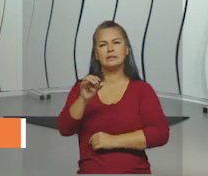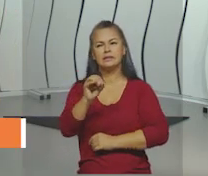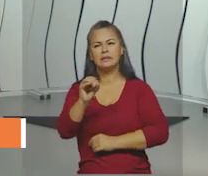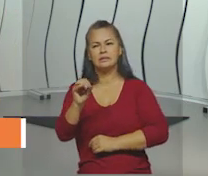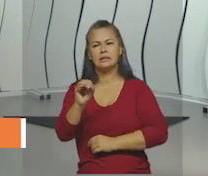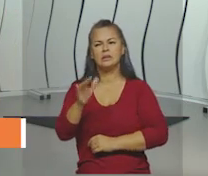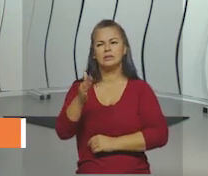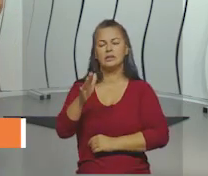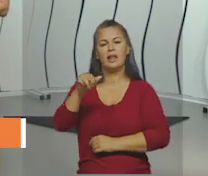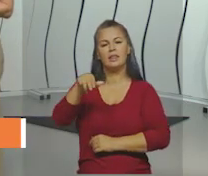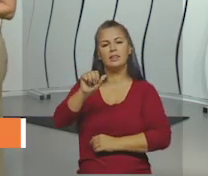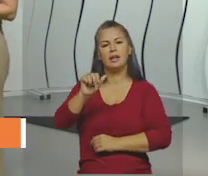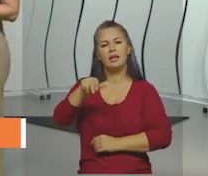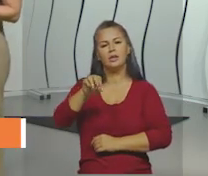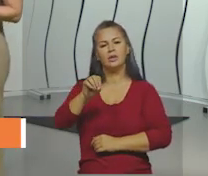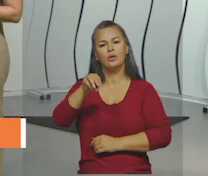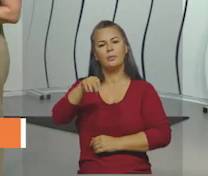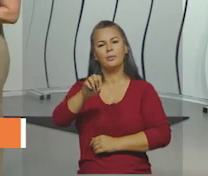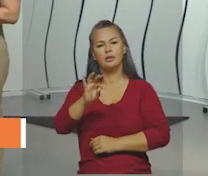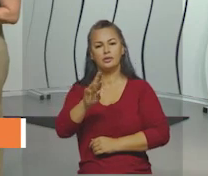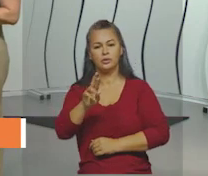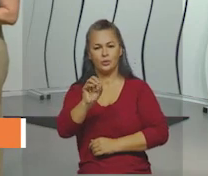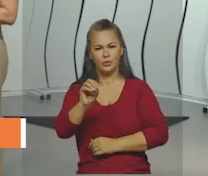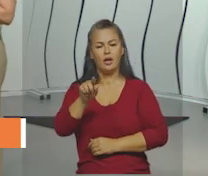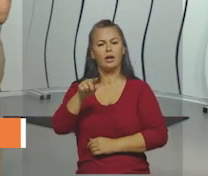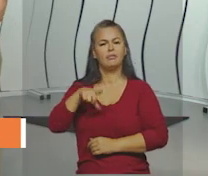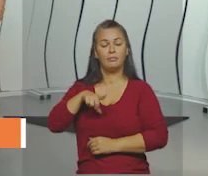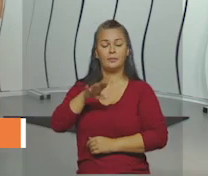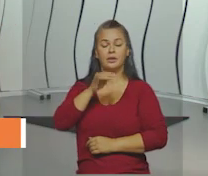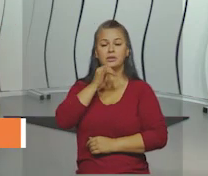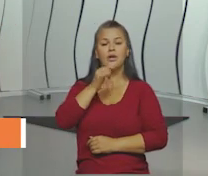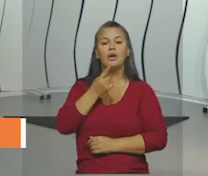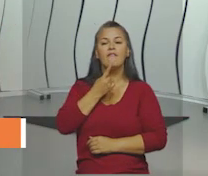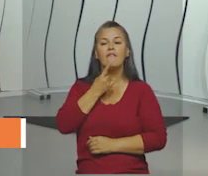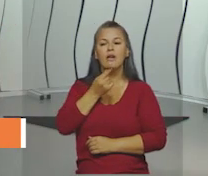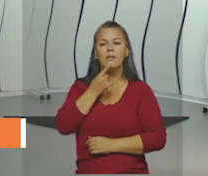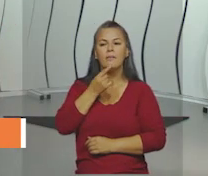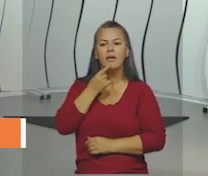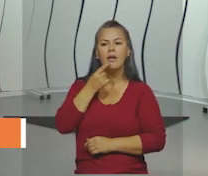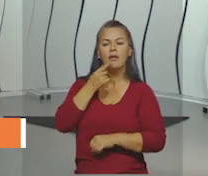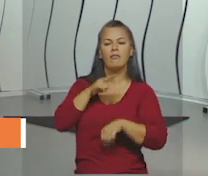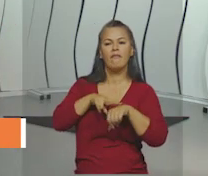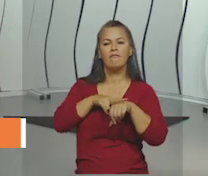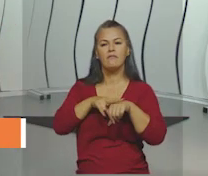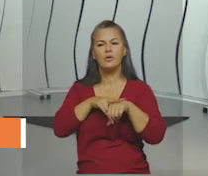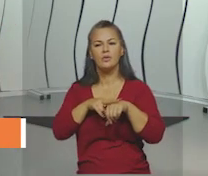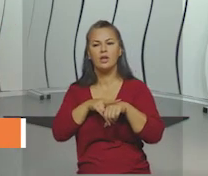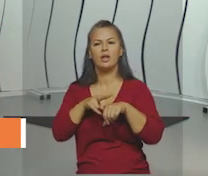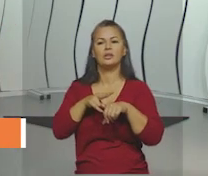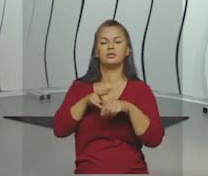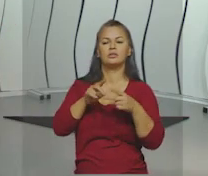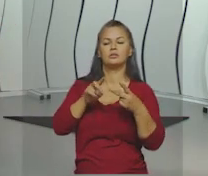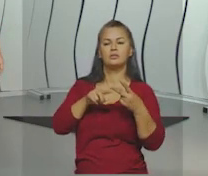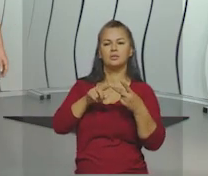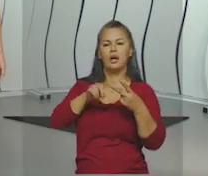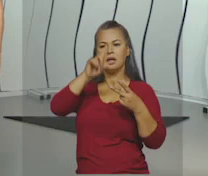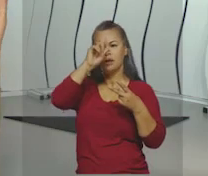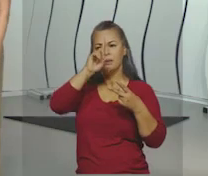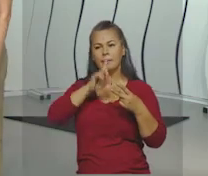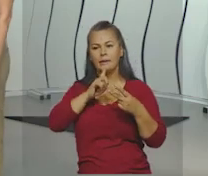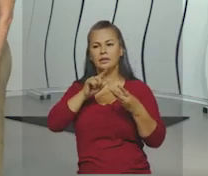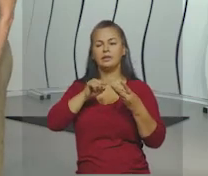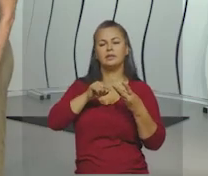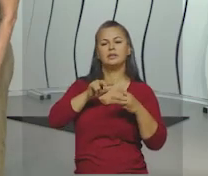frequência da luz. E a cor vermelha e violeta transitando aí pelas cores amarelas, verde e